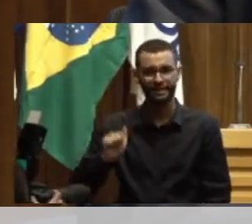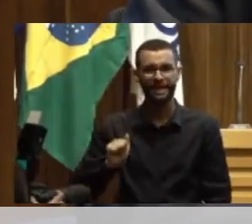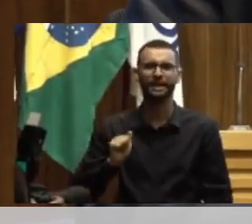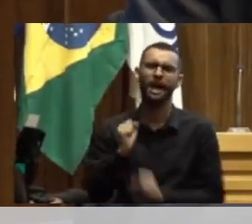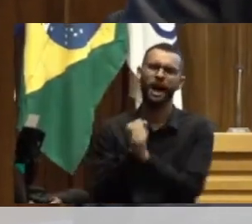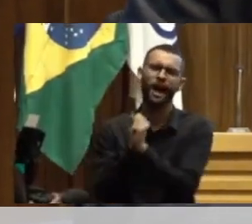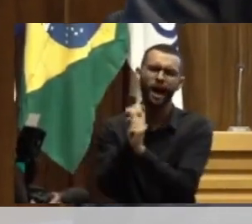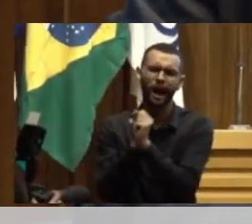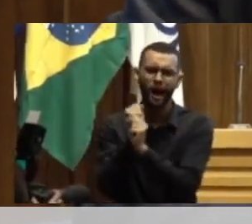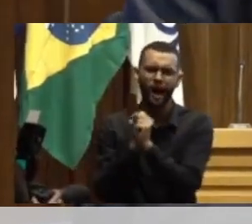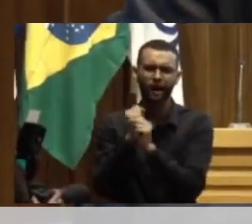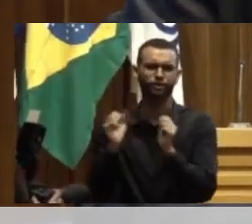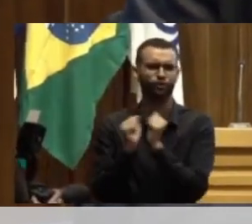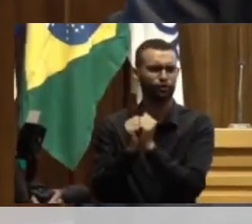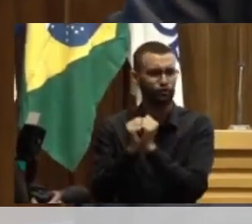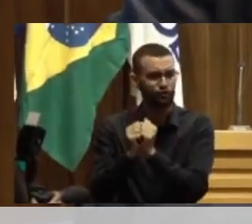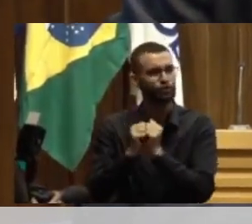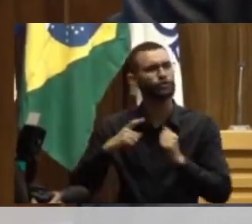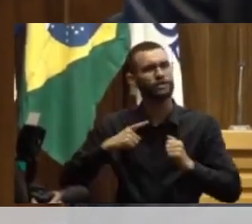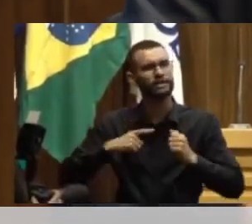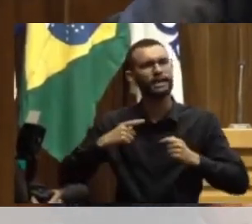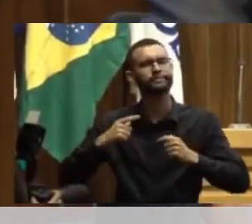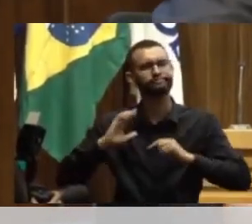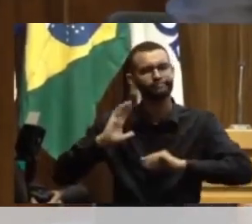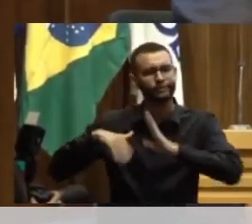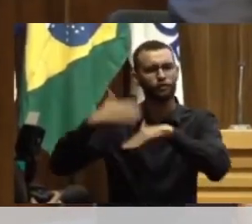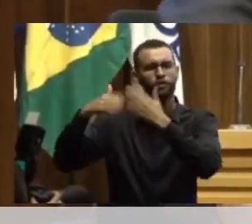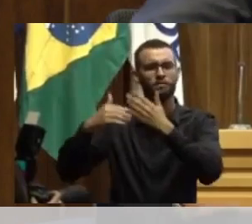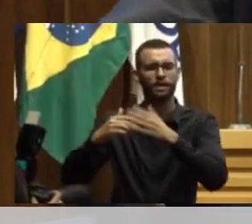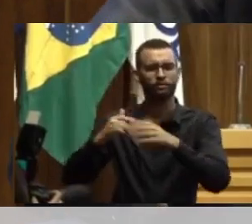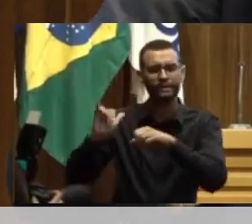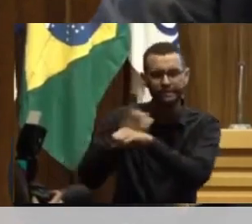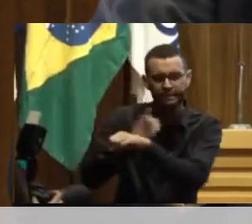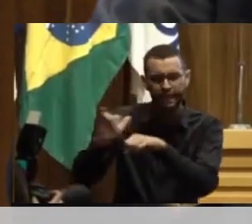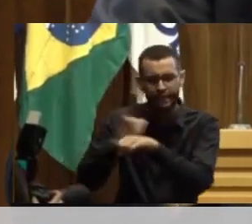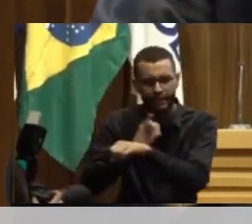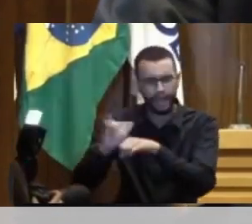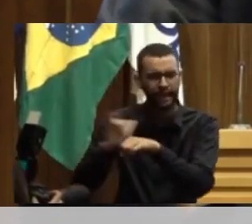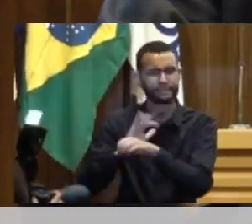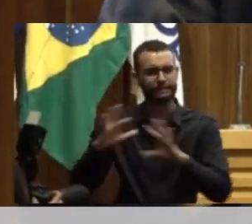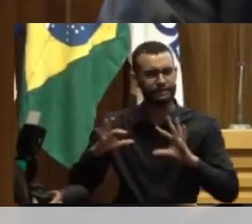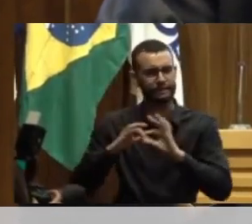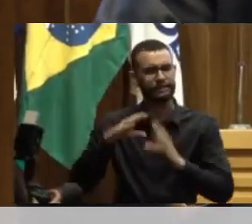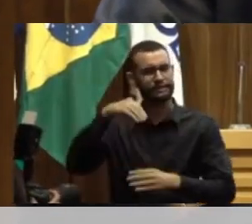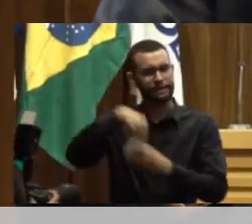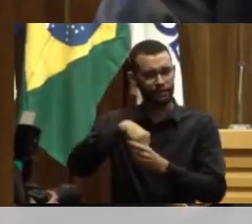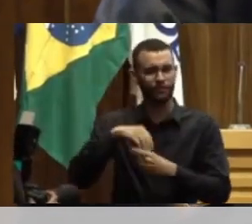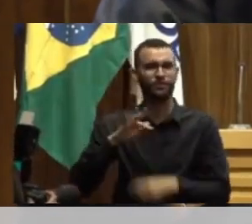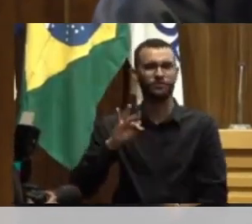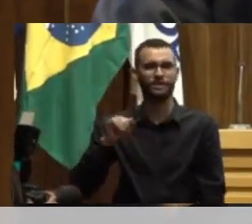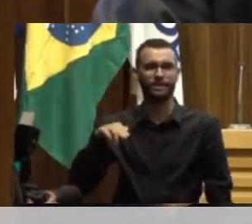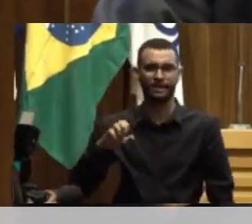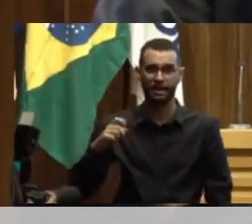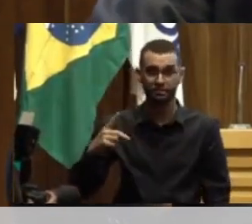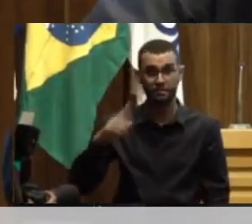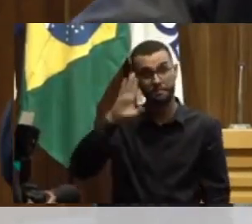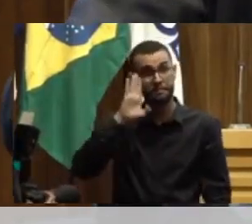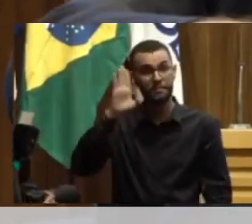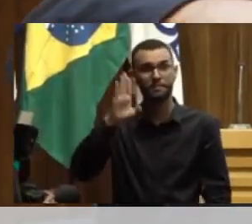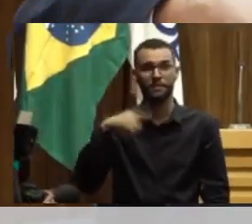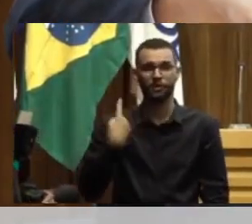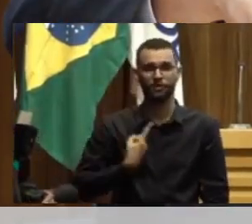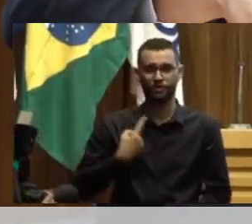vem desenvolvendo uma parceria estratégica à frente da FINEP, especialmente na nossa agenda de